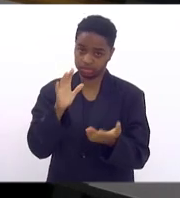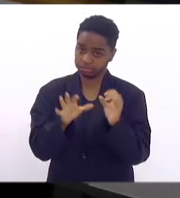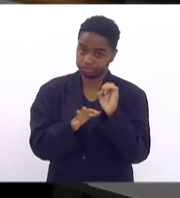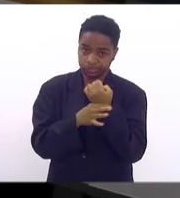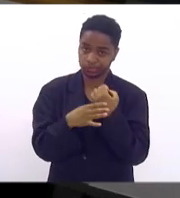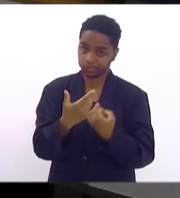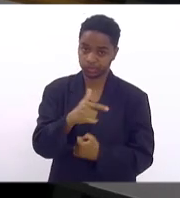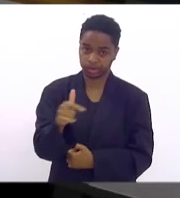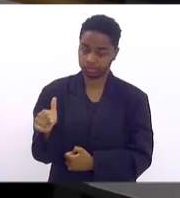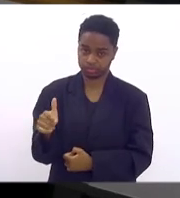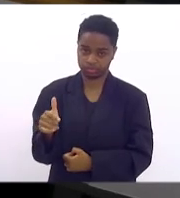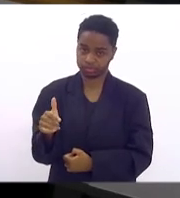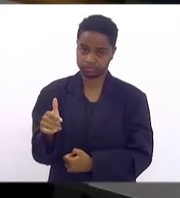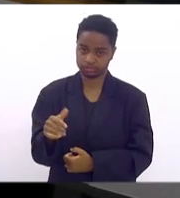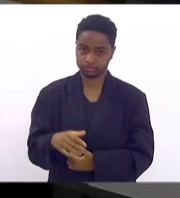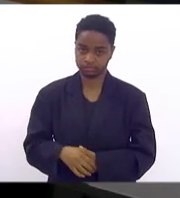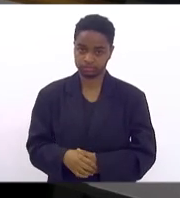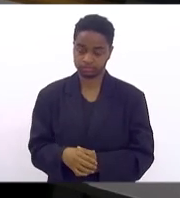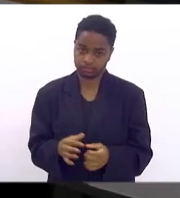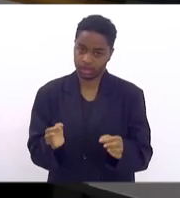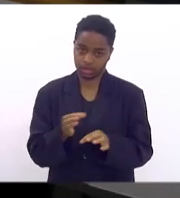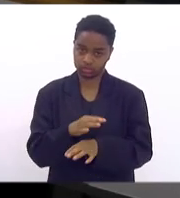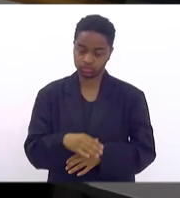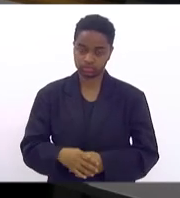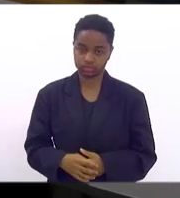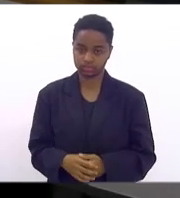nenhuma. É isso.